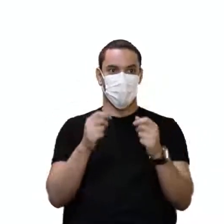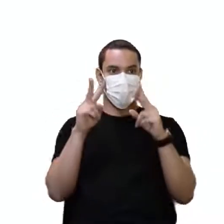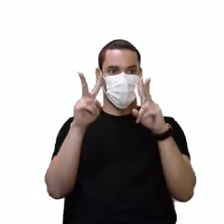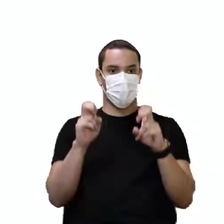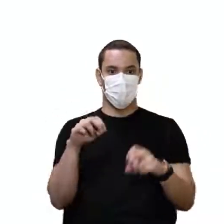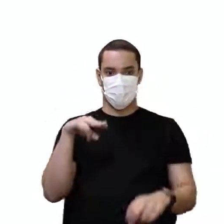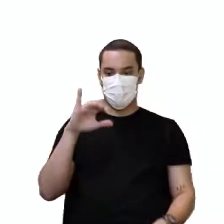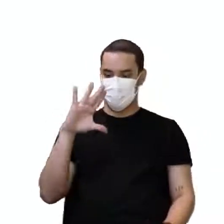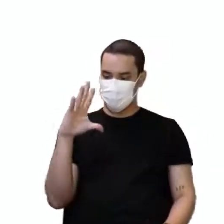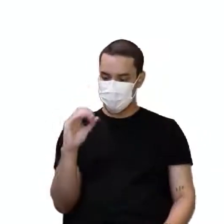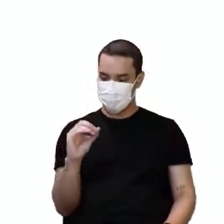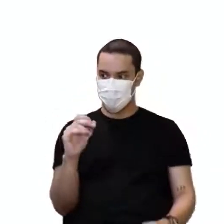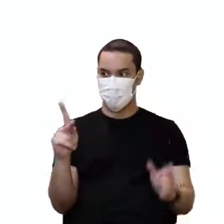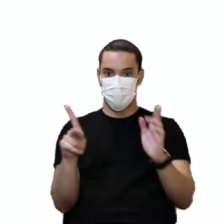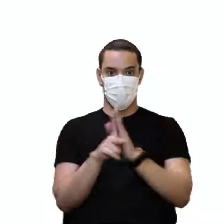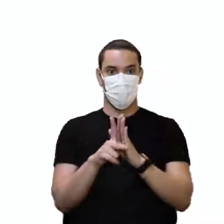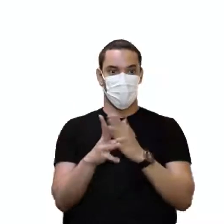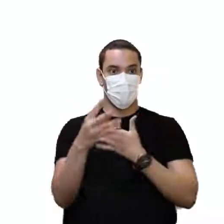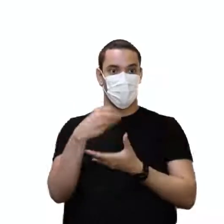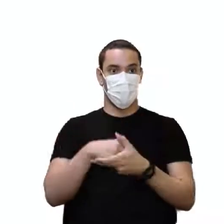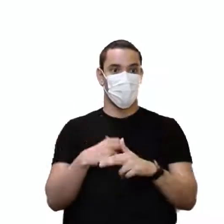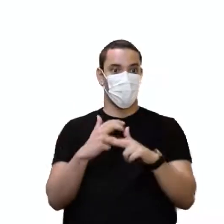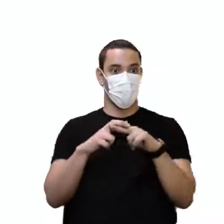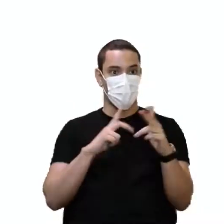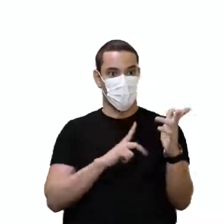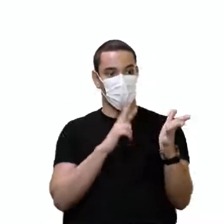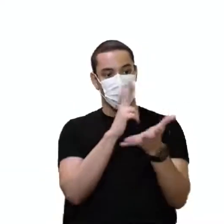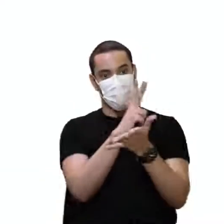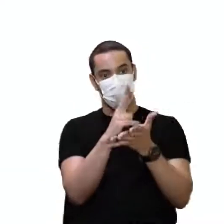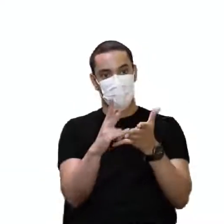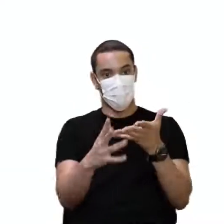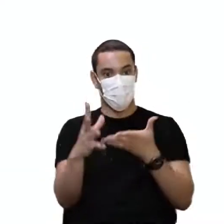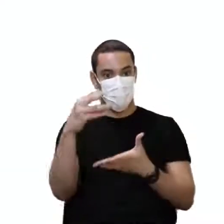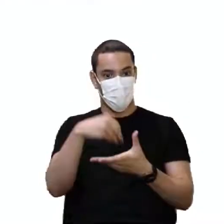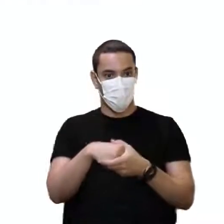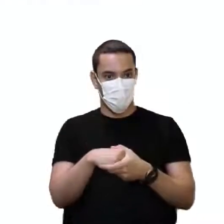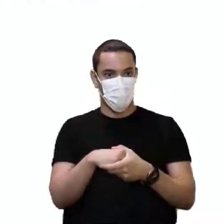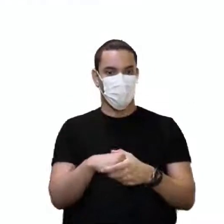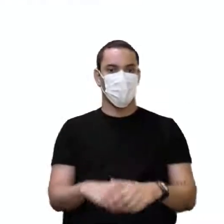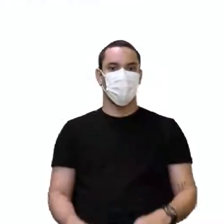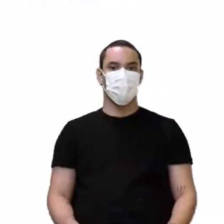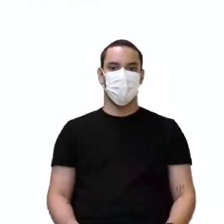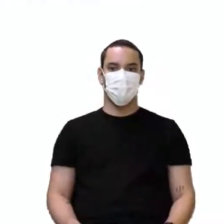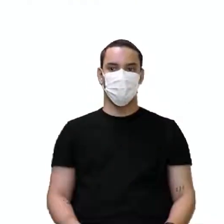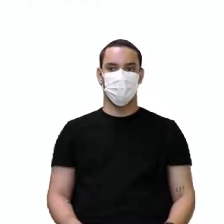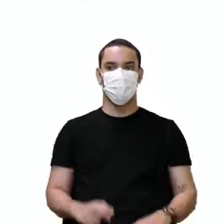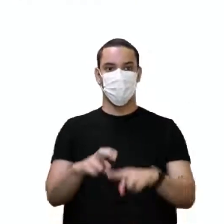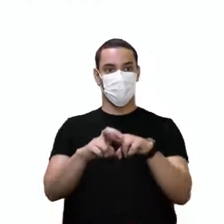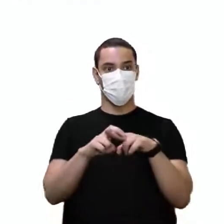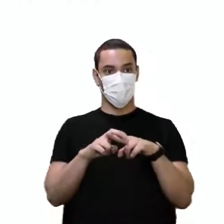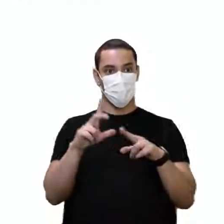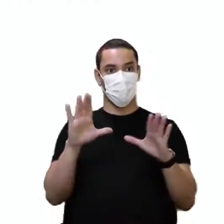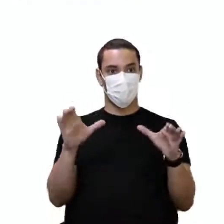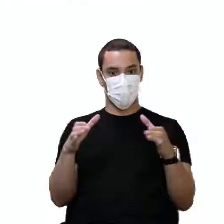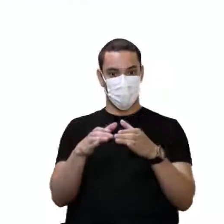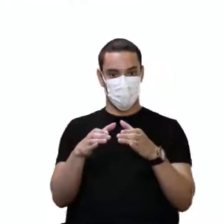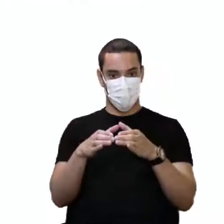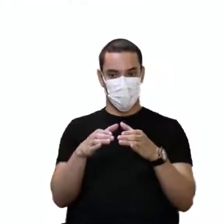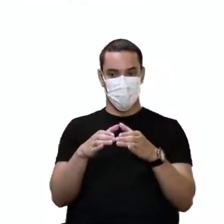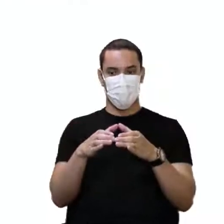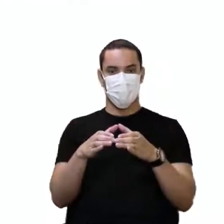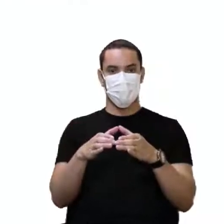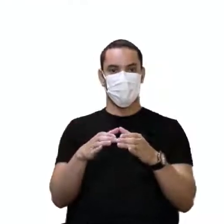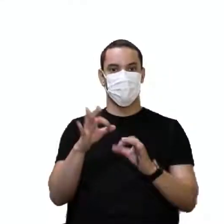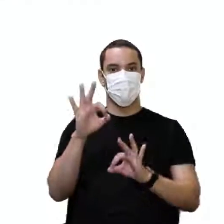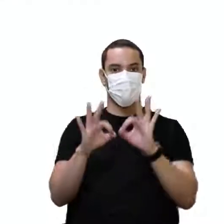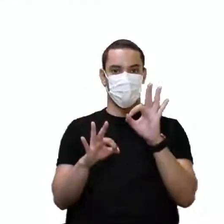seu nicho ecológico, ou seja, as atividades que eles vão estar desempenhando em um ambiente e no outro, tá? Então eles são da classe,